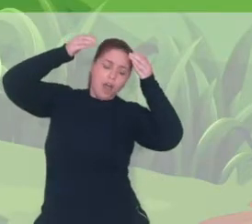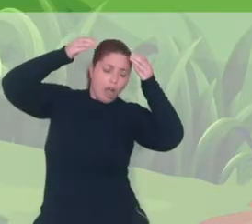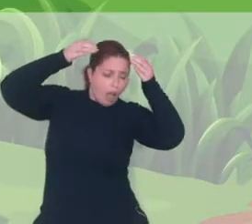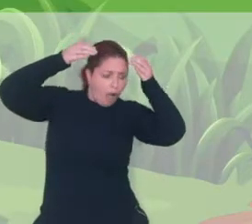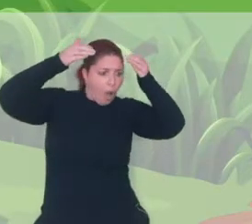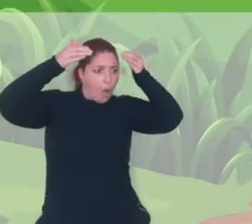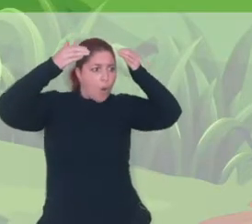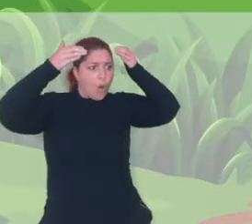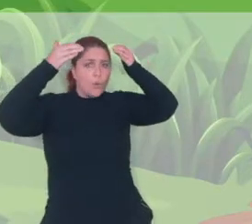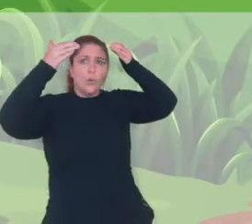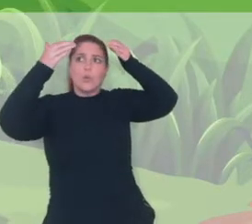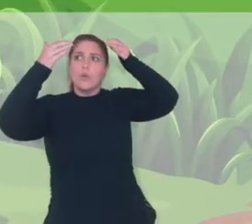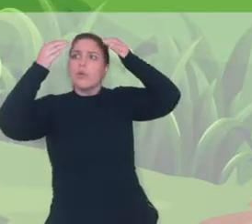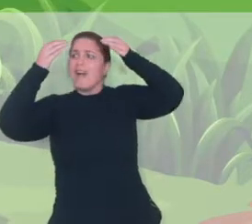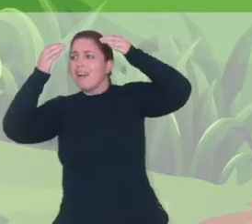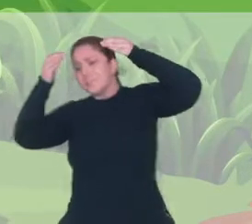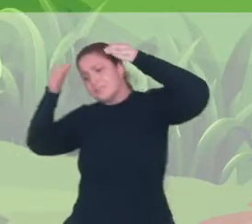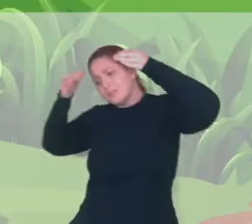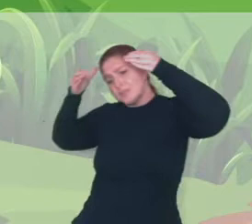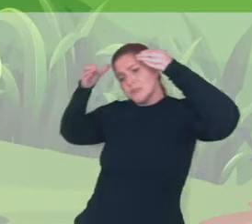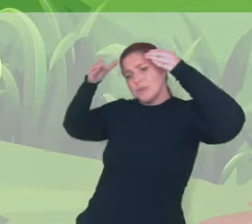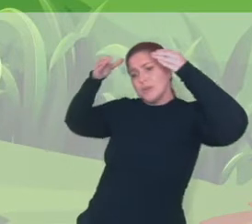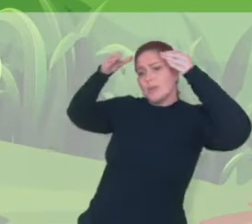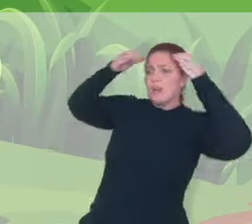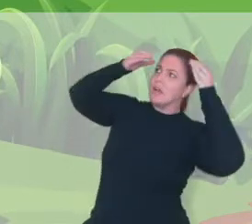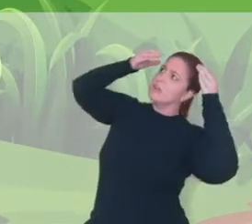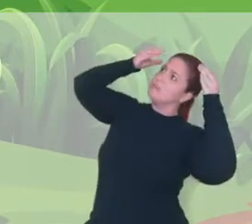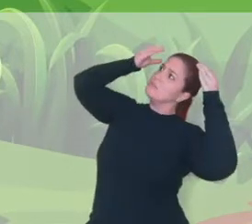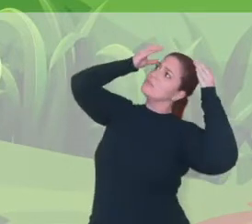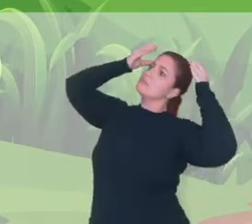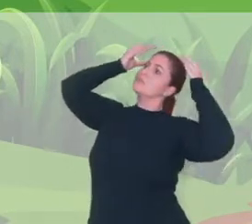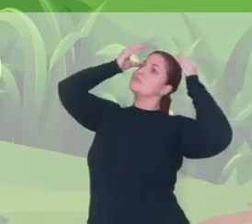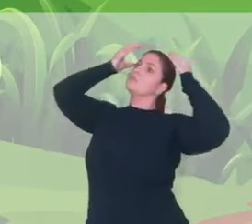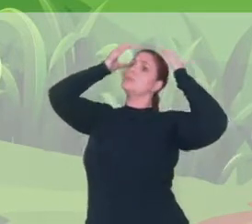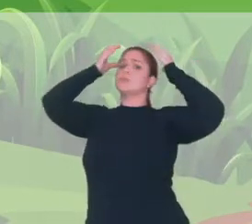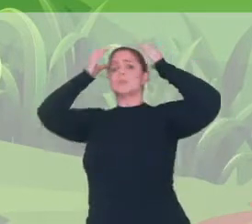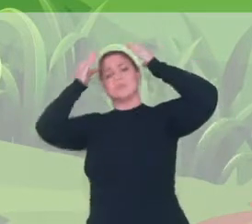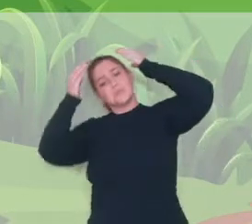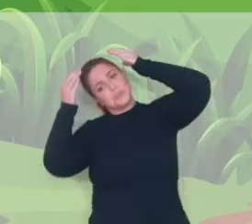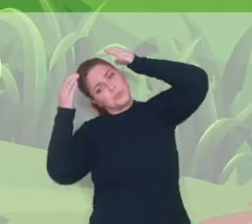tropeçou, perdeu o equilíbrio.